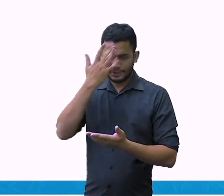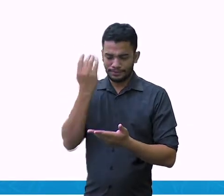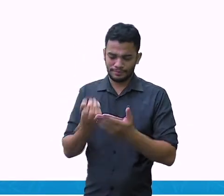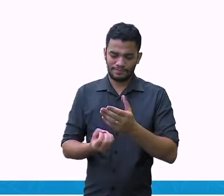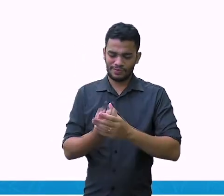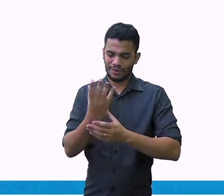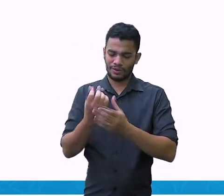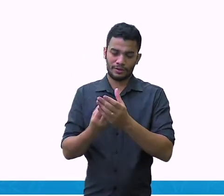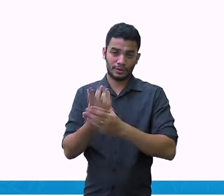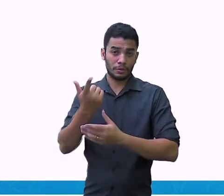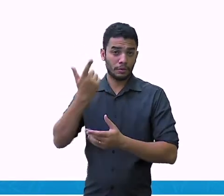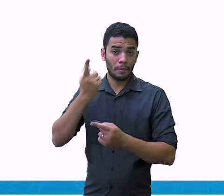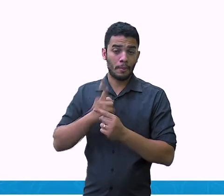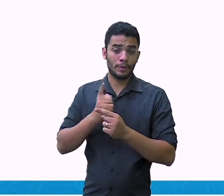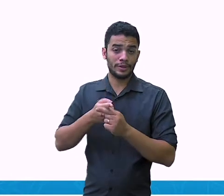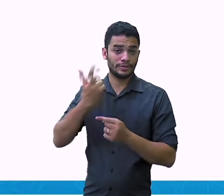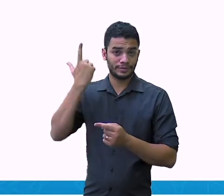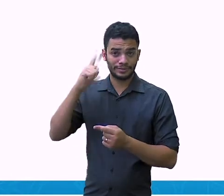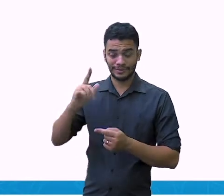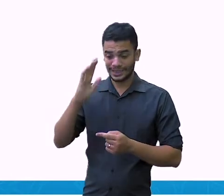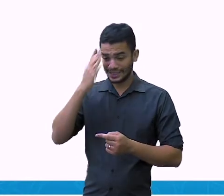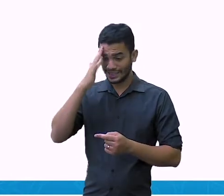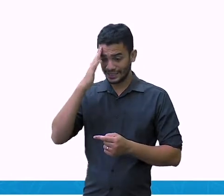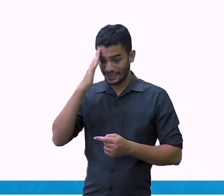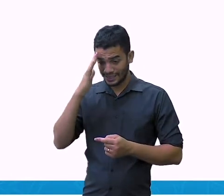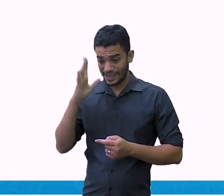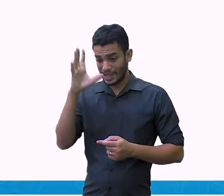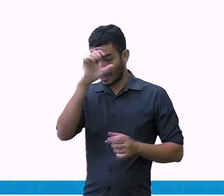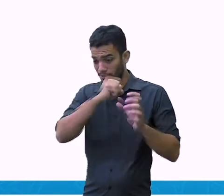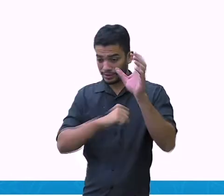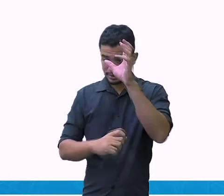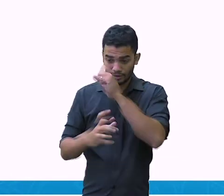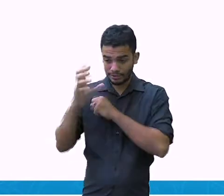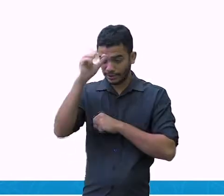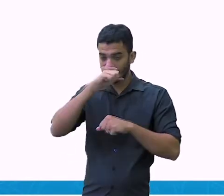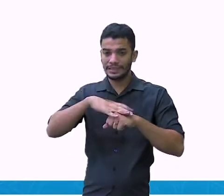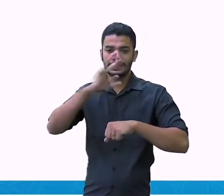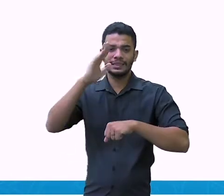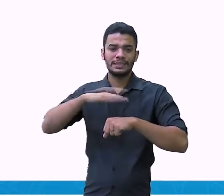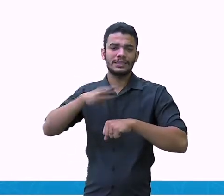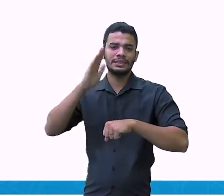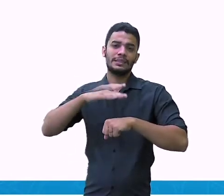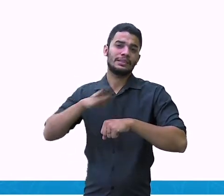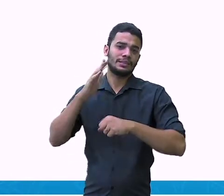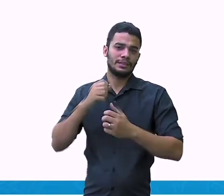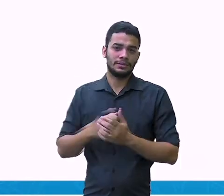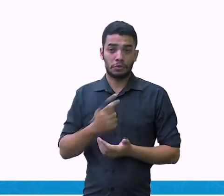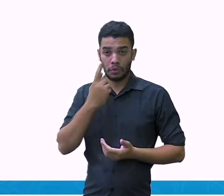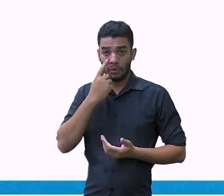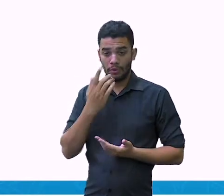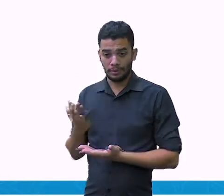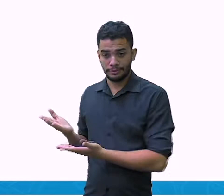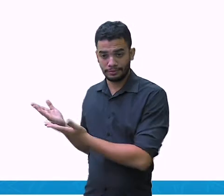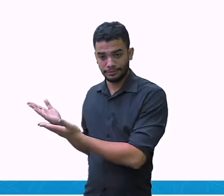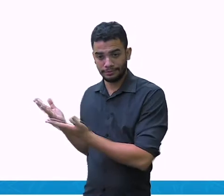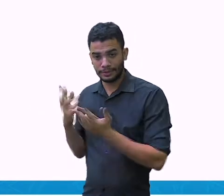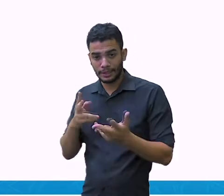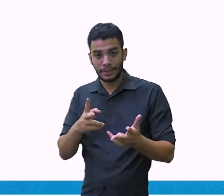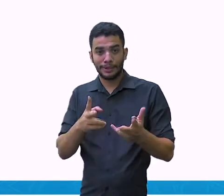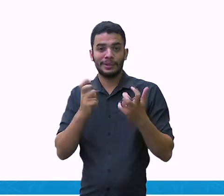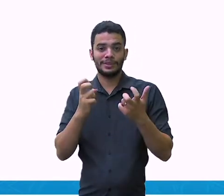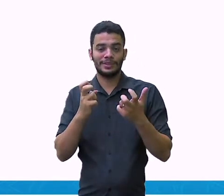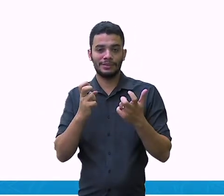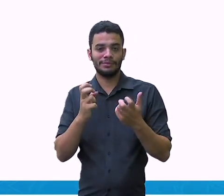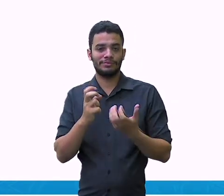corpo humano e seu funcionamento. Vamos lá, gente. Olha, que coisa mais